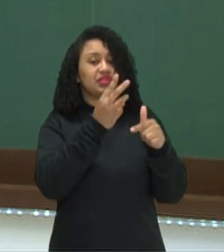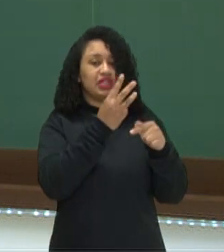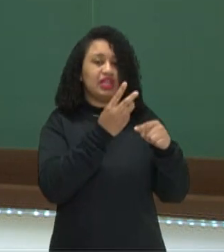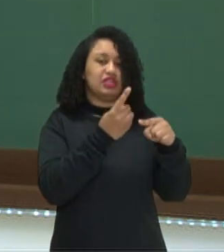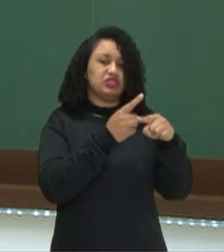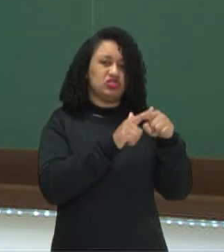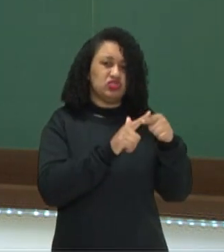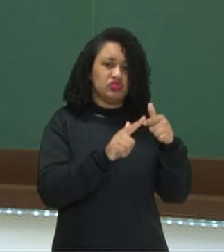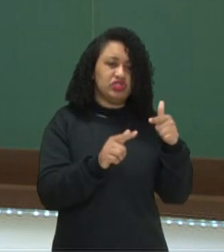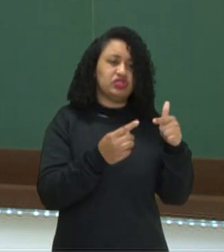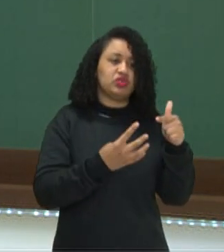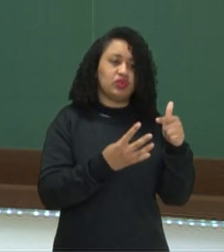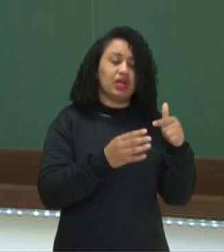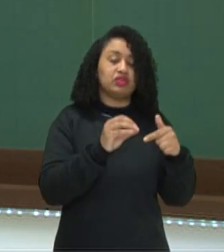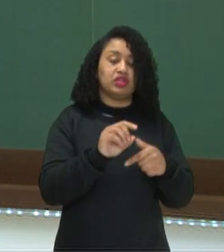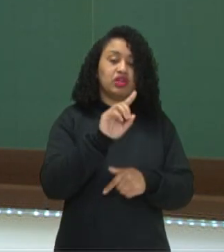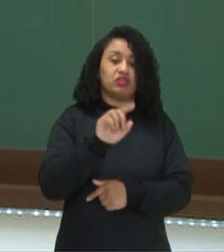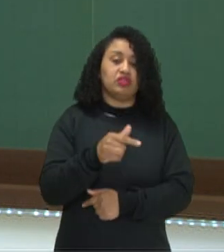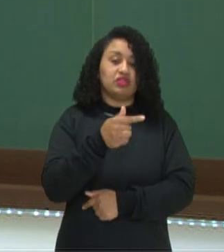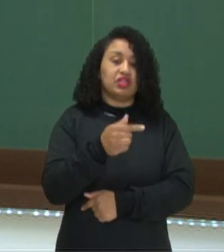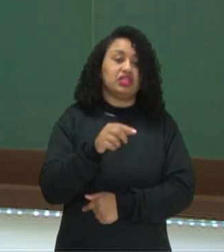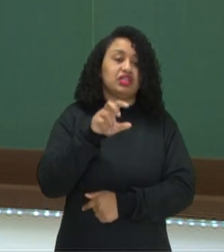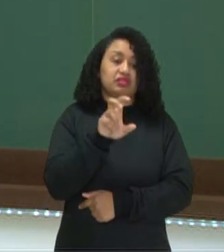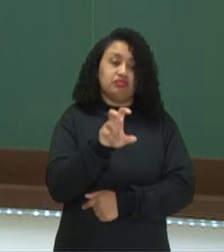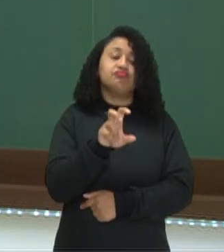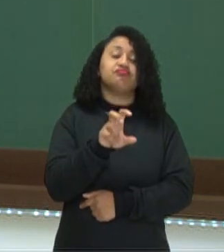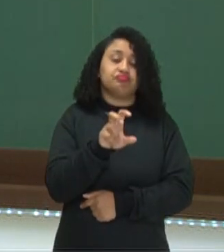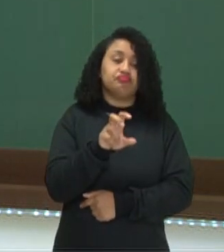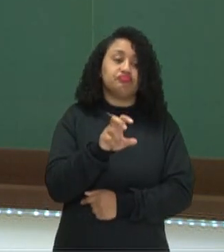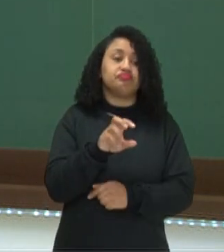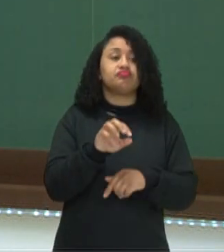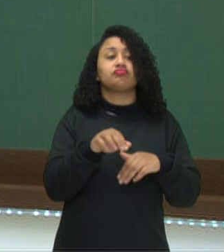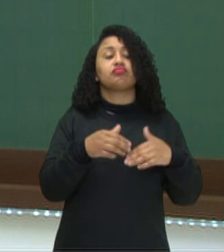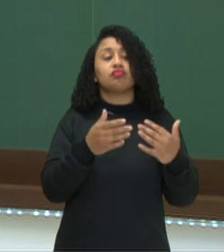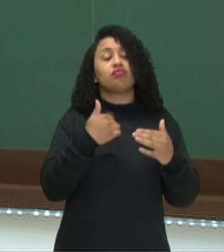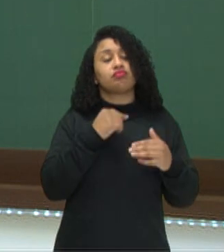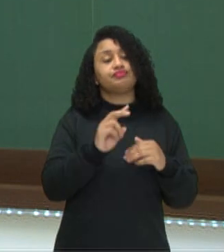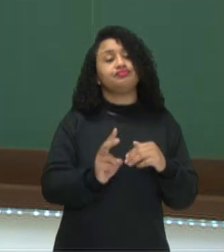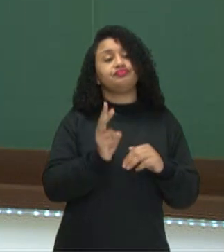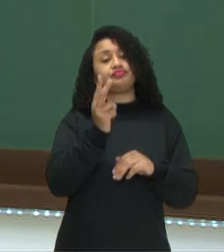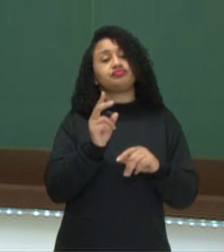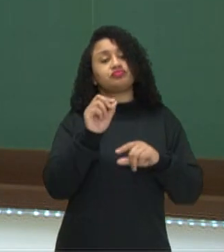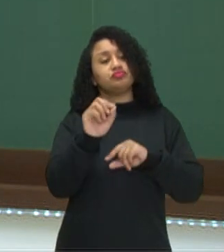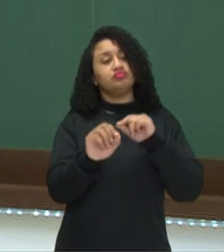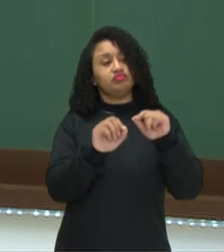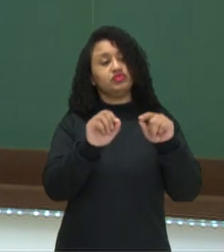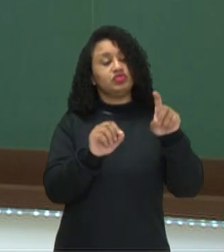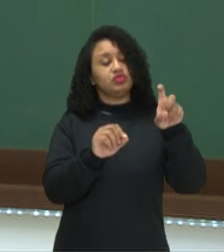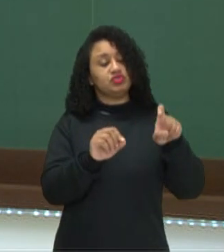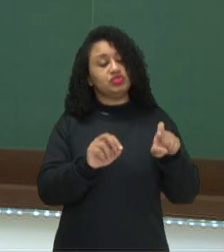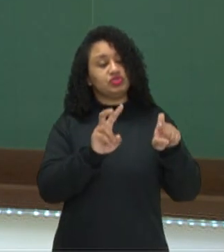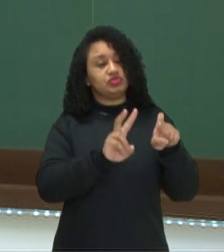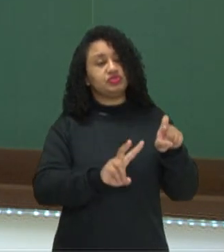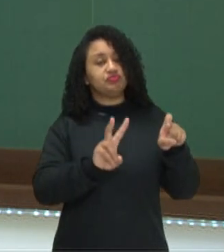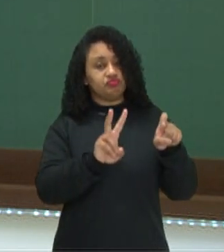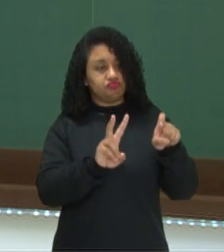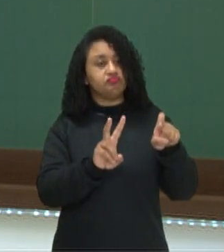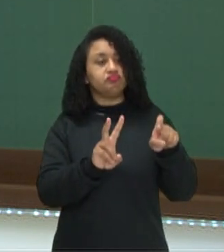divisão, 0,75. 0,75 é o valor do meu x-vértice,